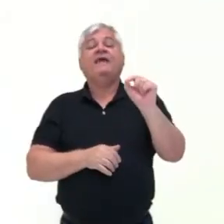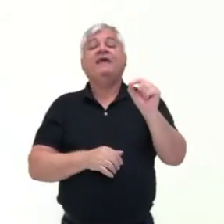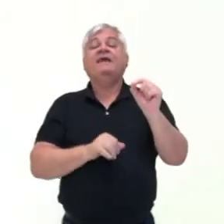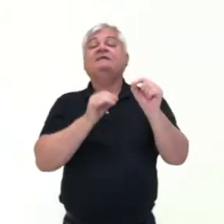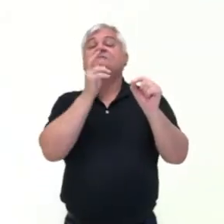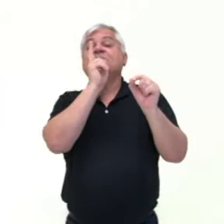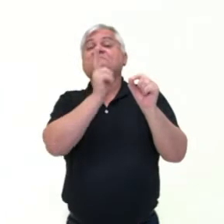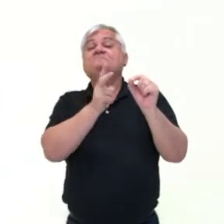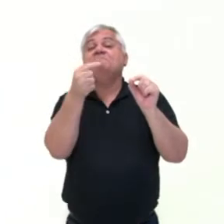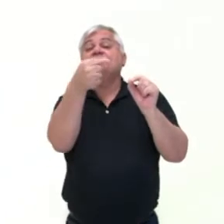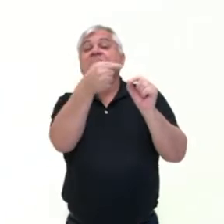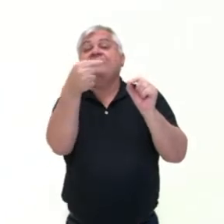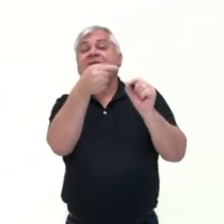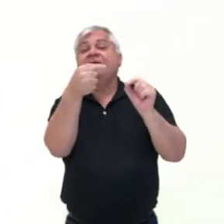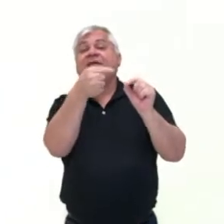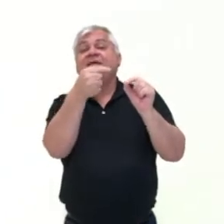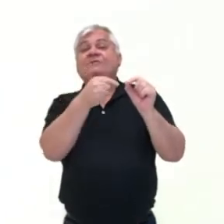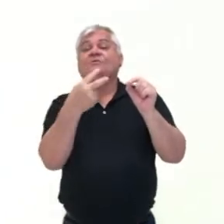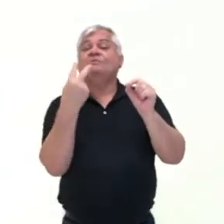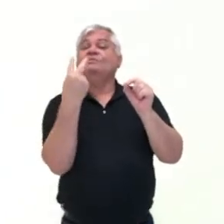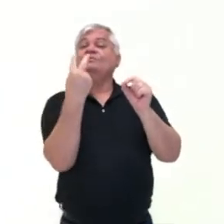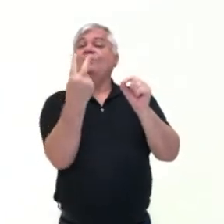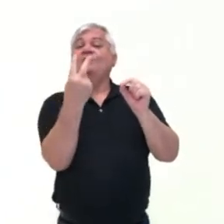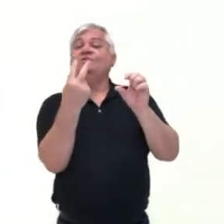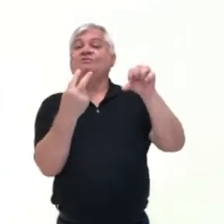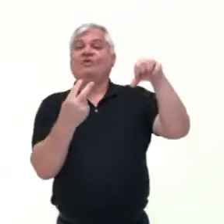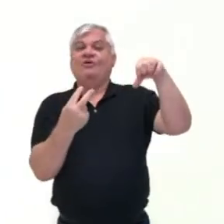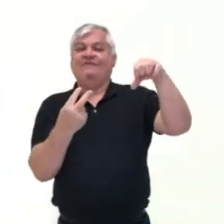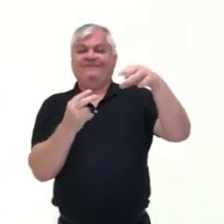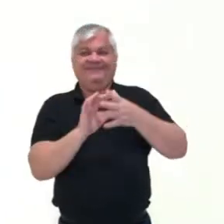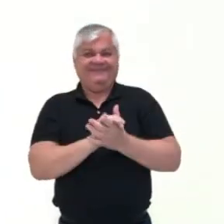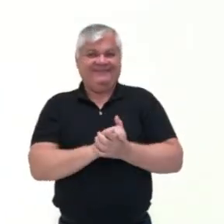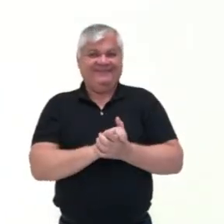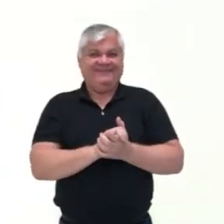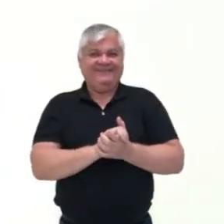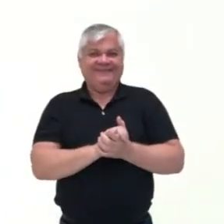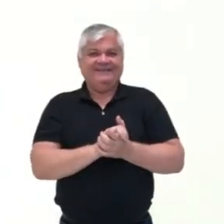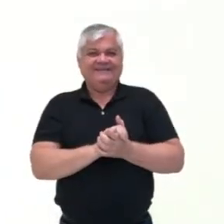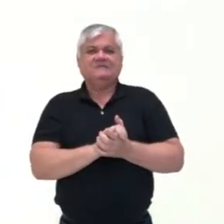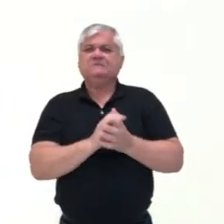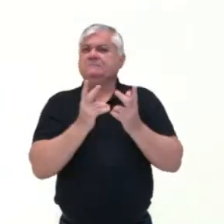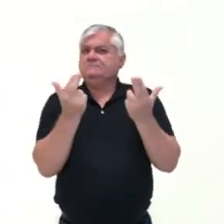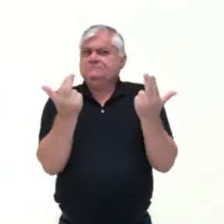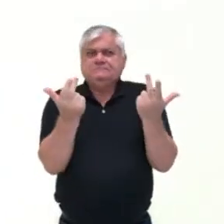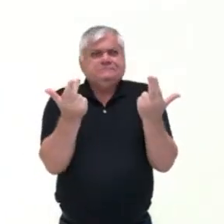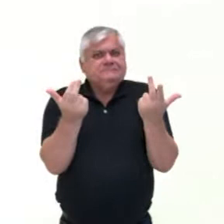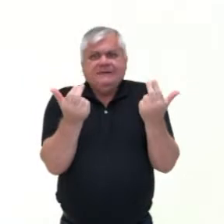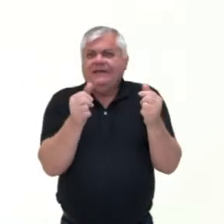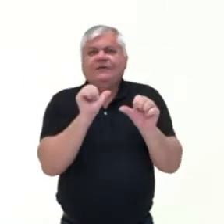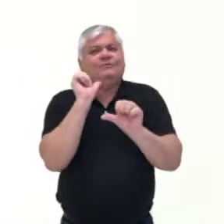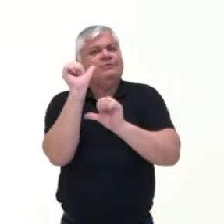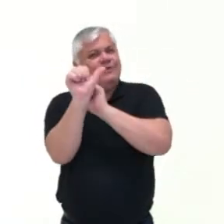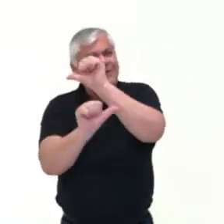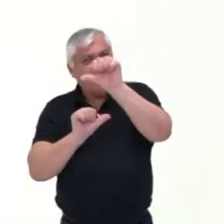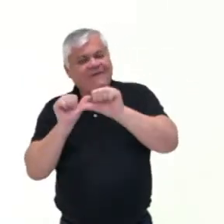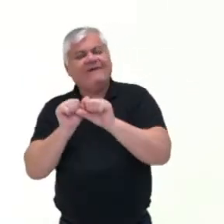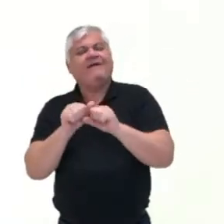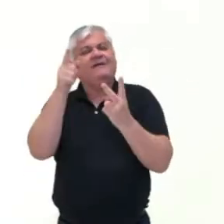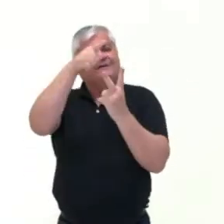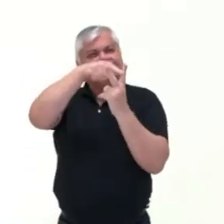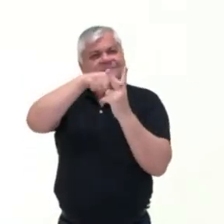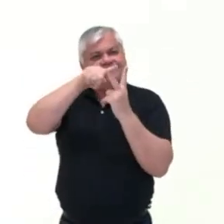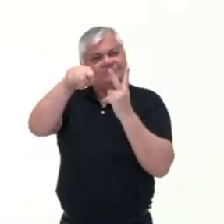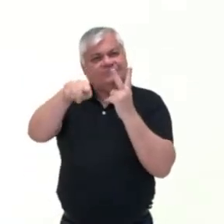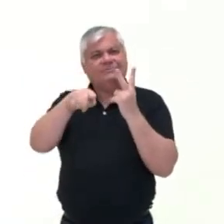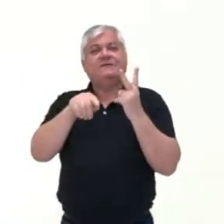na menos 2 sobre 9. Mesma situação, vai virar uma raiz. O